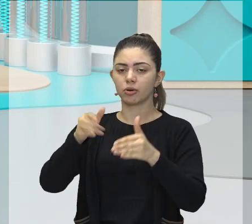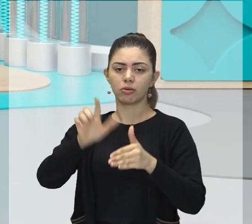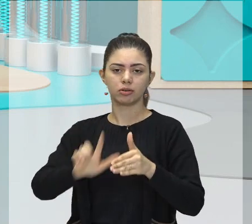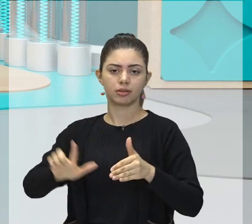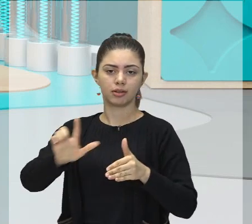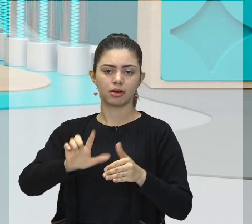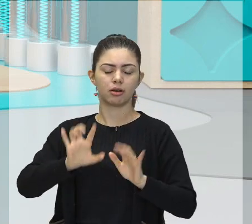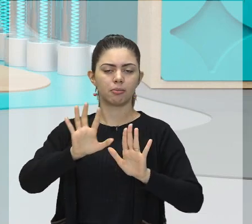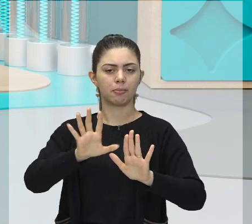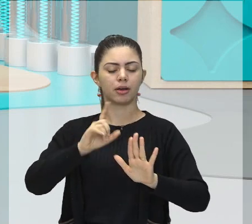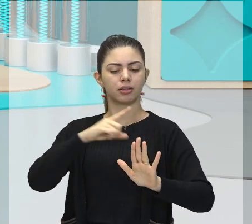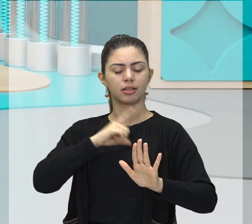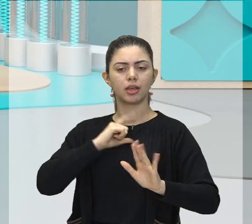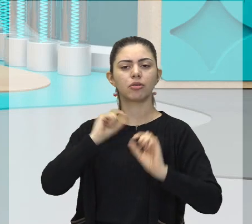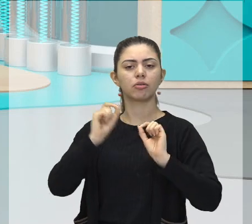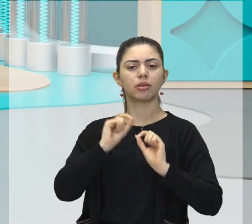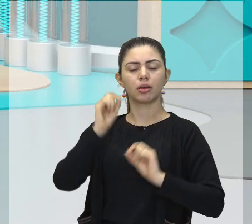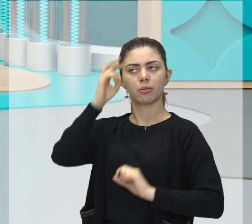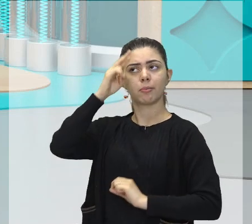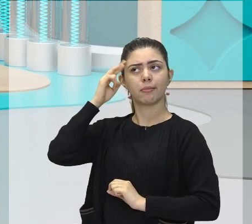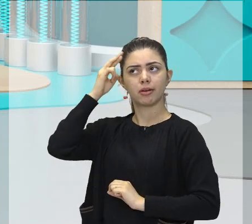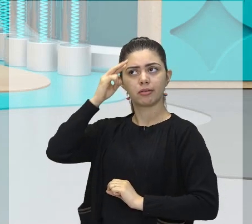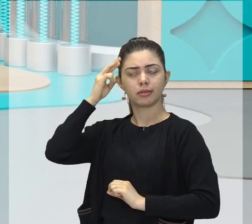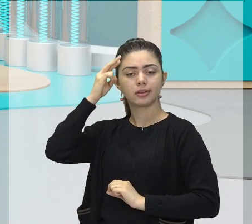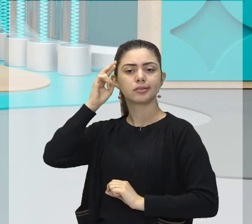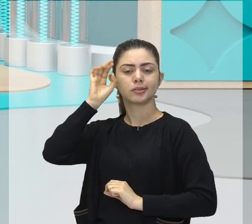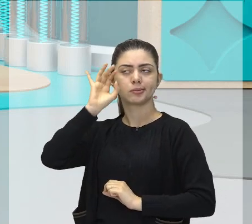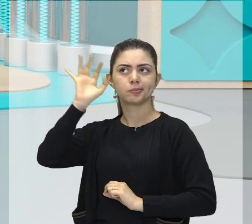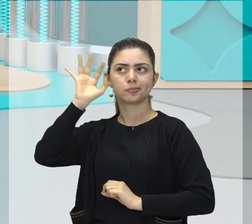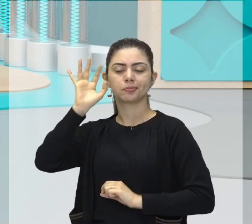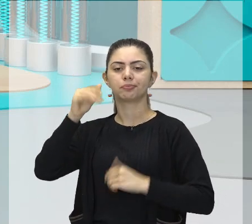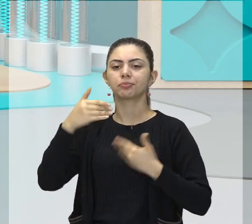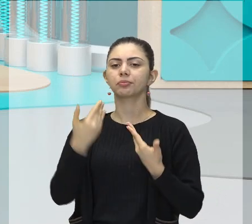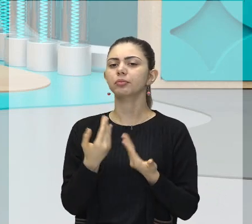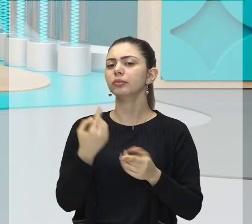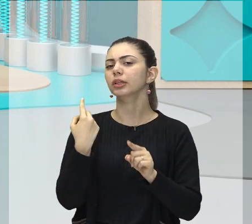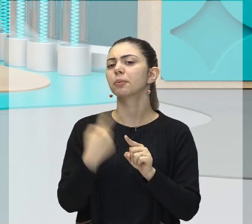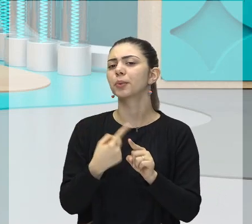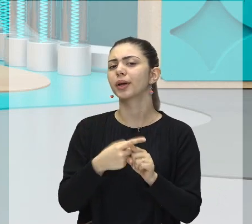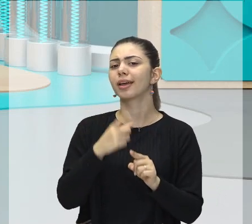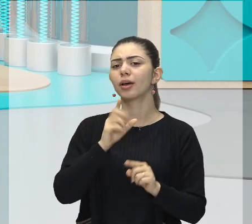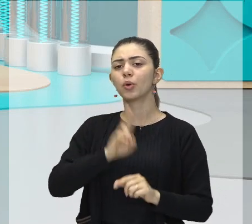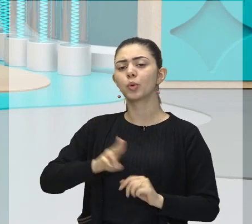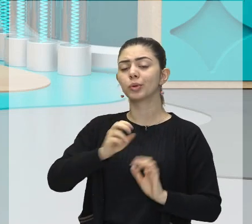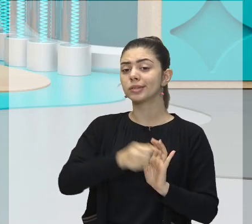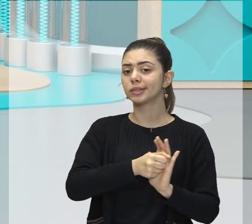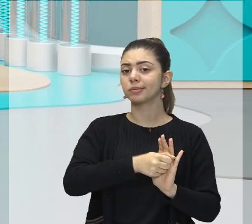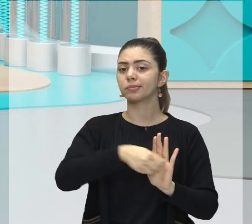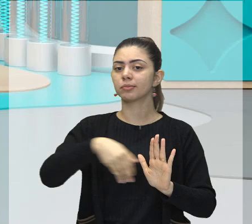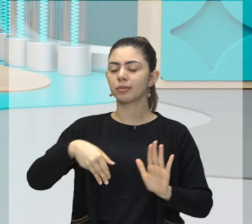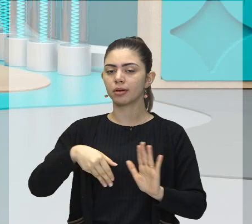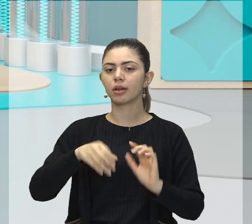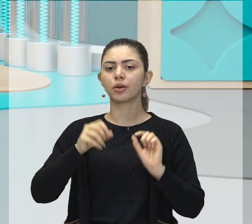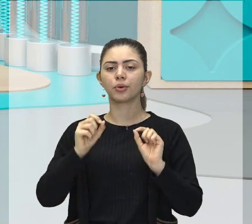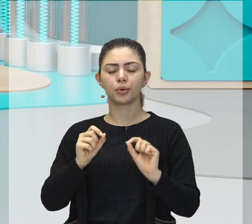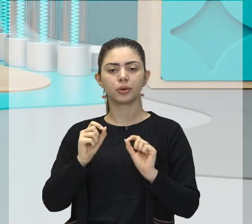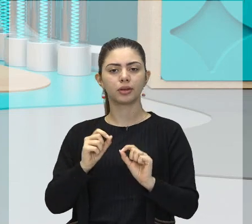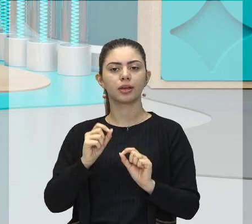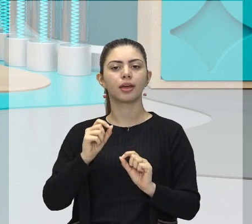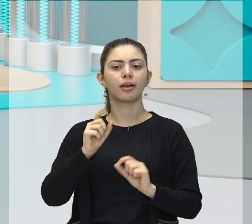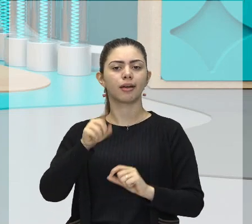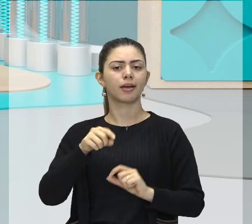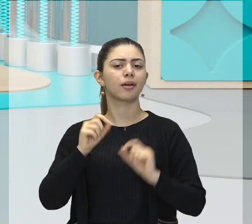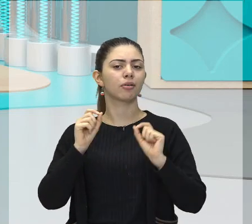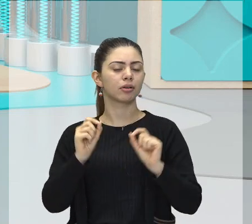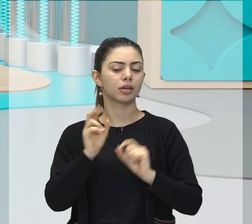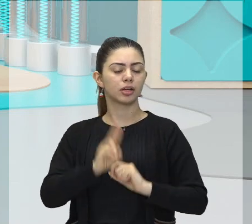uma reflexão, porque ele traz nessa linguagem conotativa,